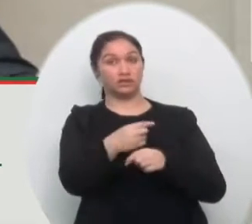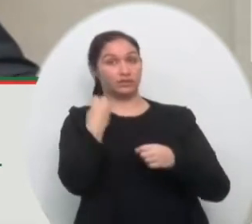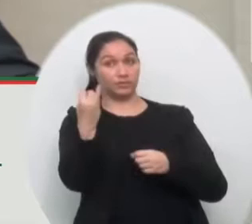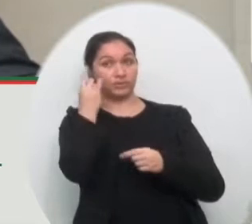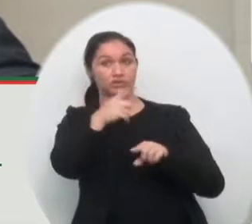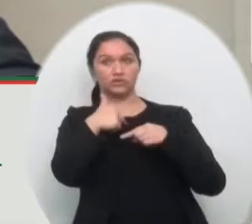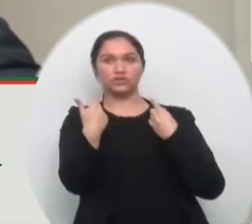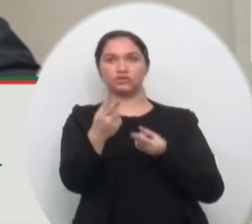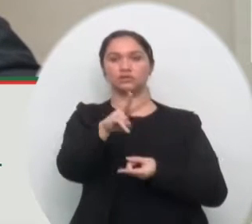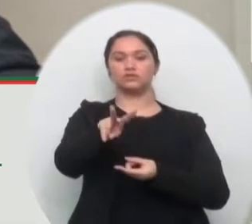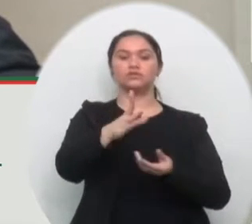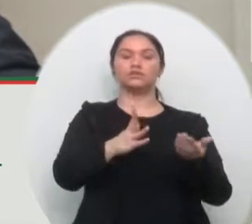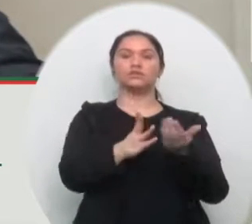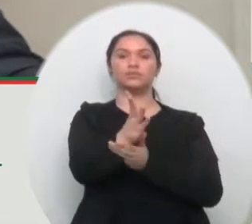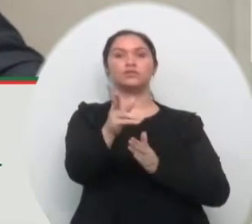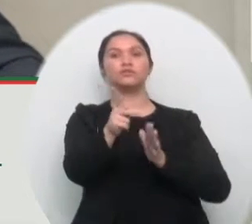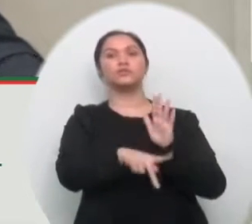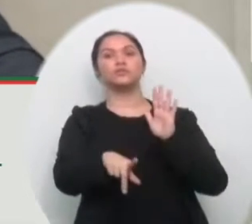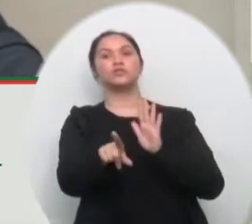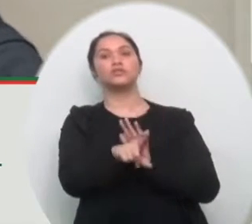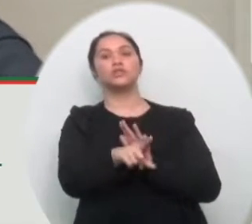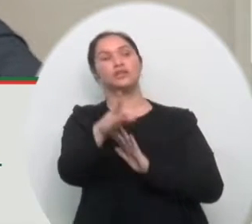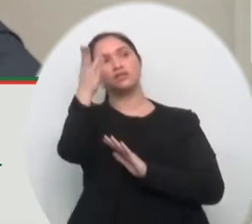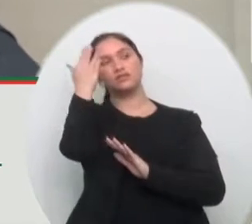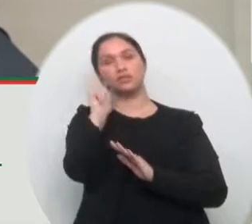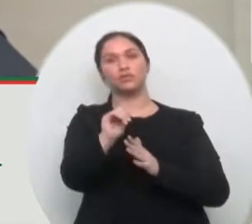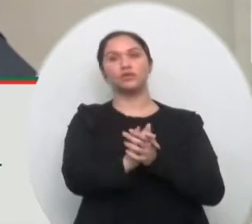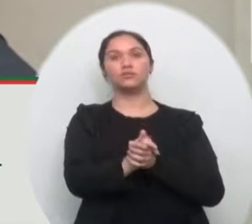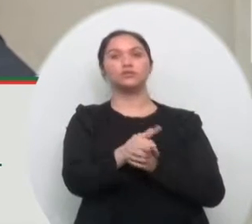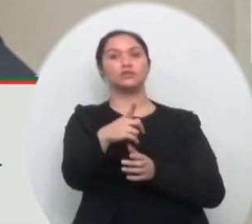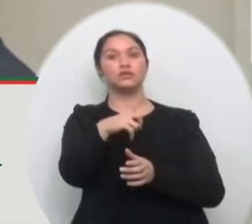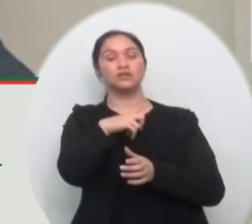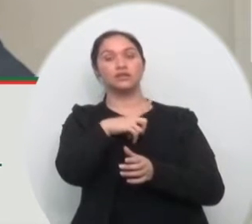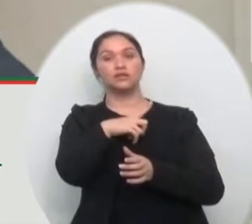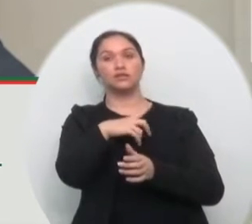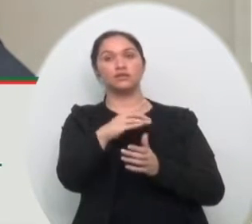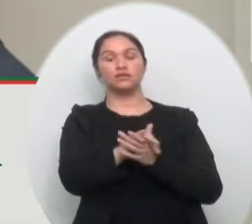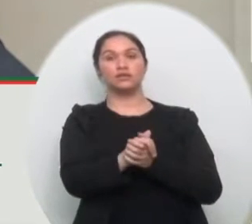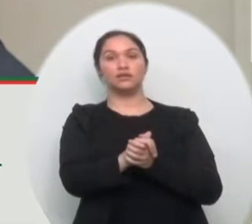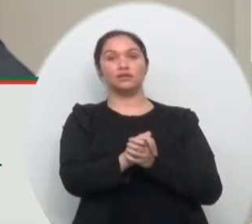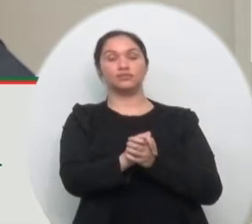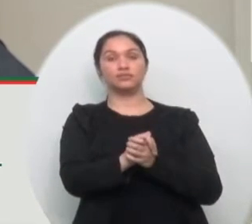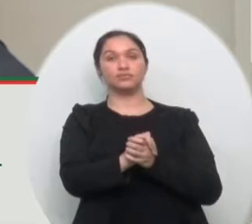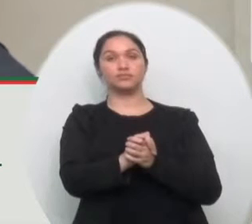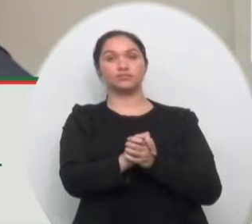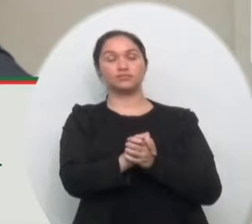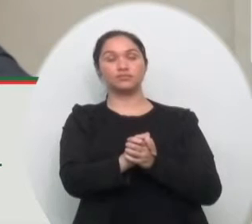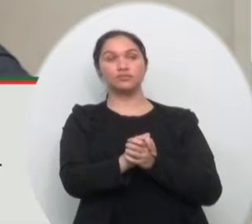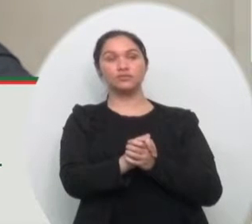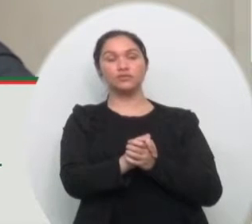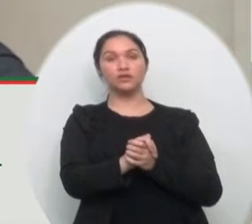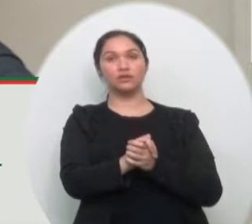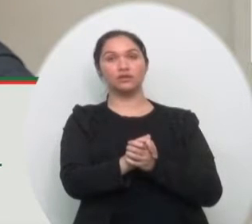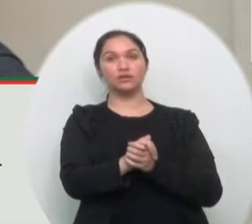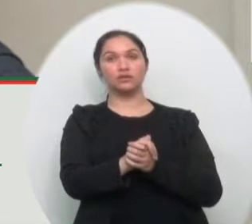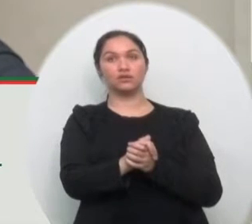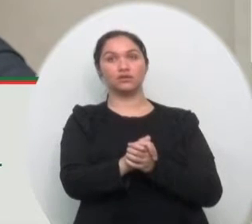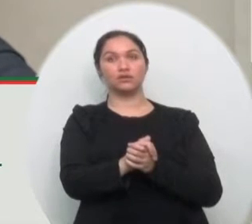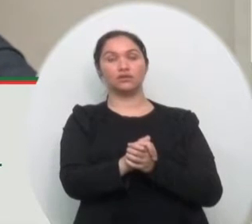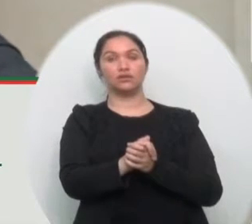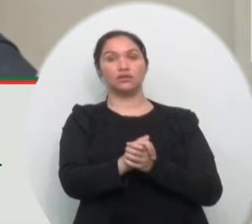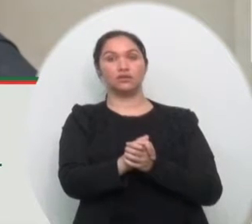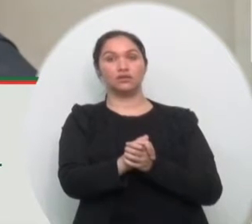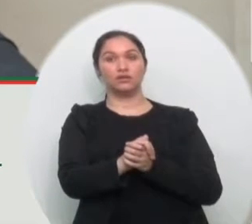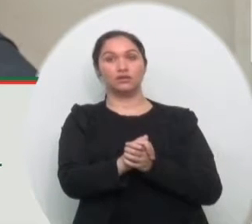talvez, uma certa controvérsia com relação à legalidade, talvez foi por isso que a Comissão de Obras